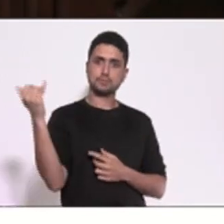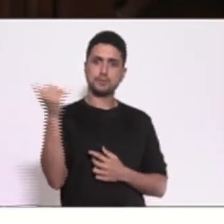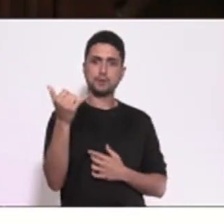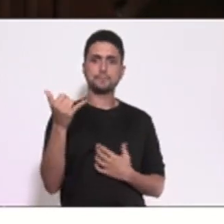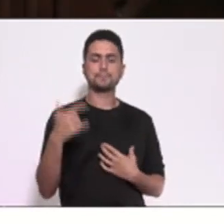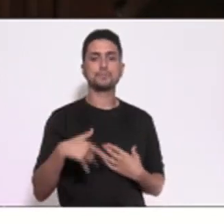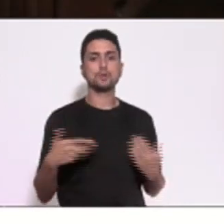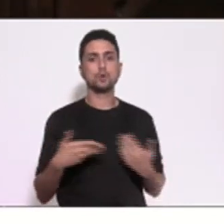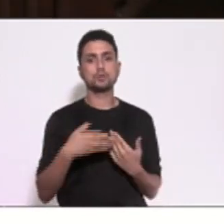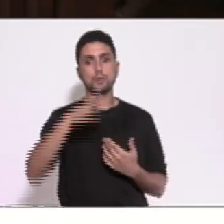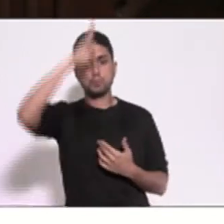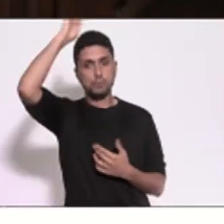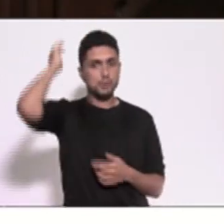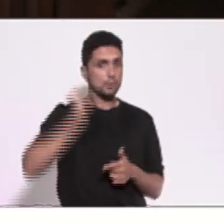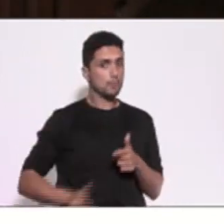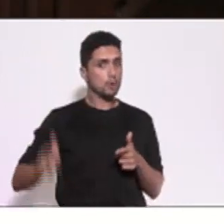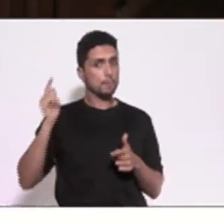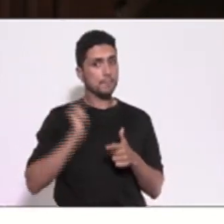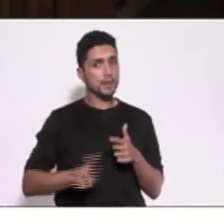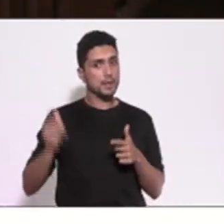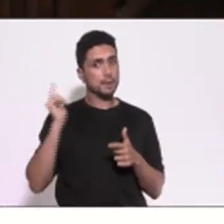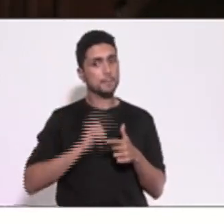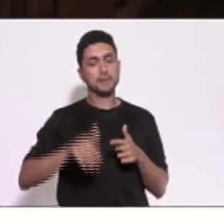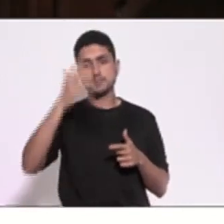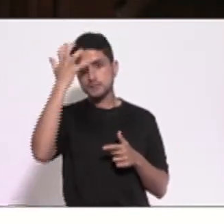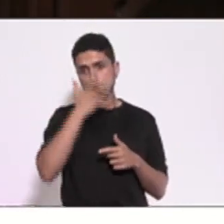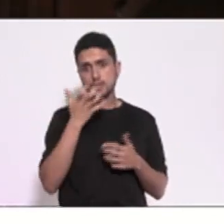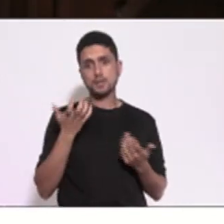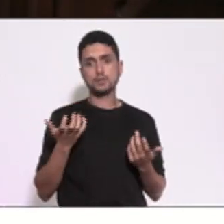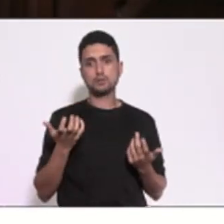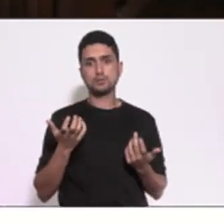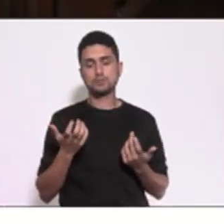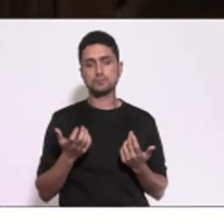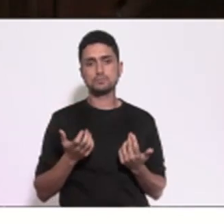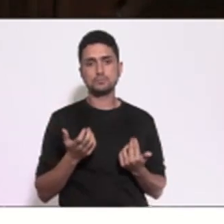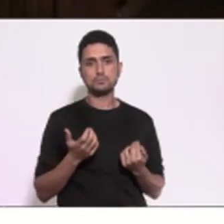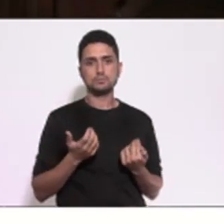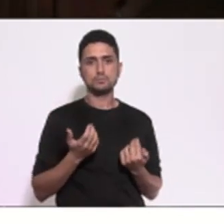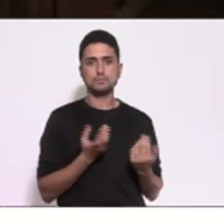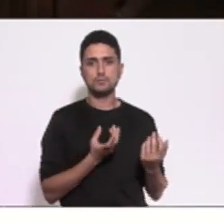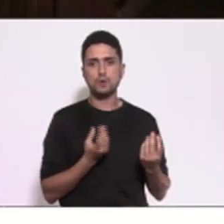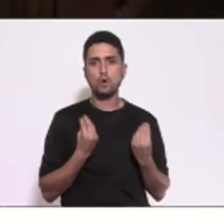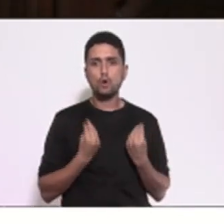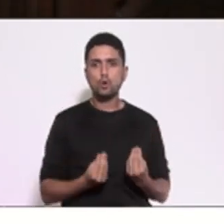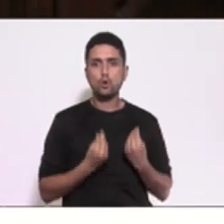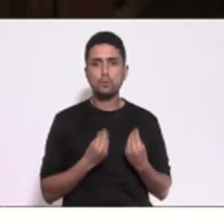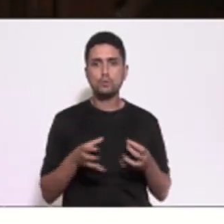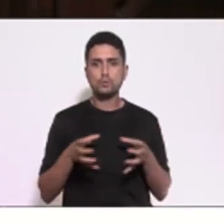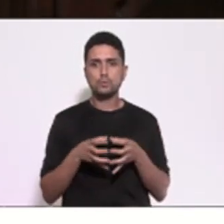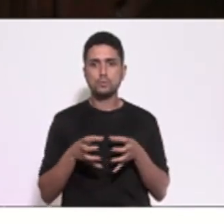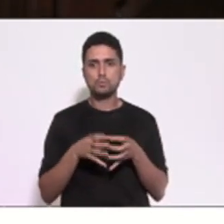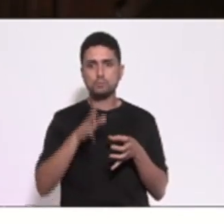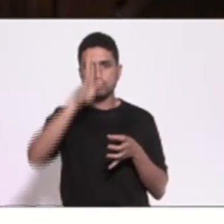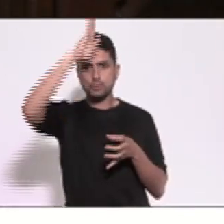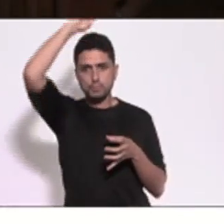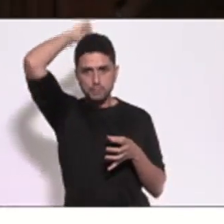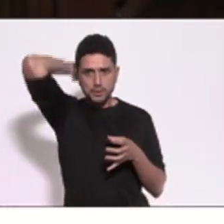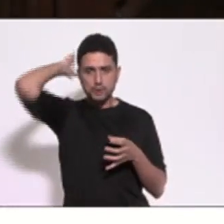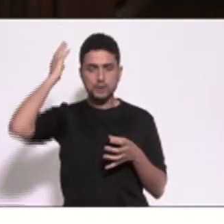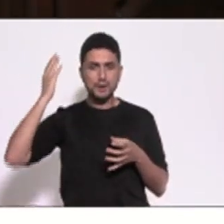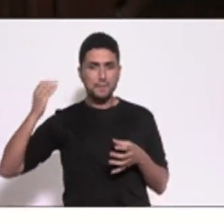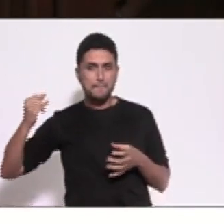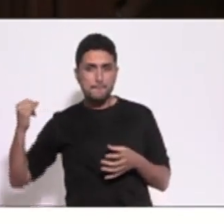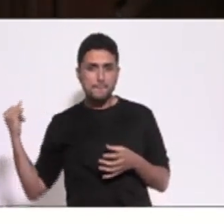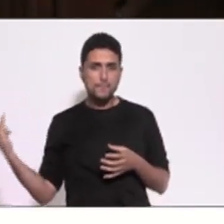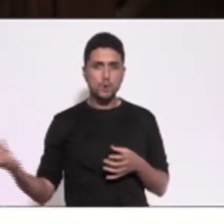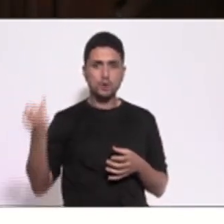Janeiro hoje tem sérios problemas de efetivo. Ora, como é que uma corporação como o Corpo de Bombeiros, tão